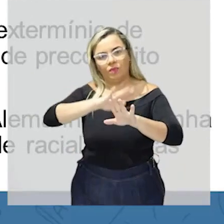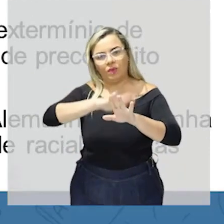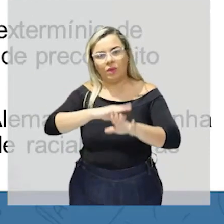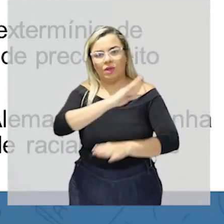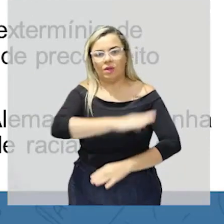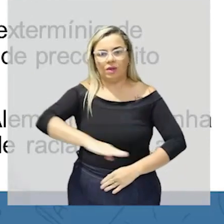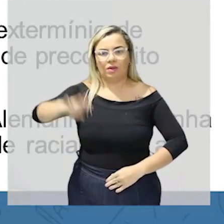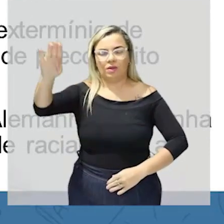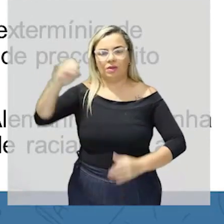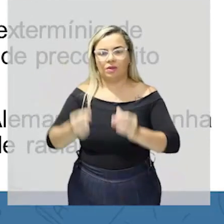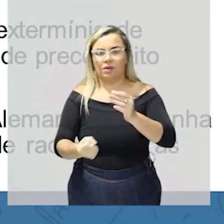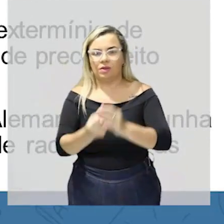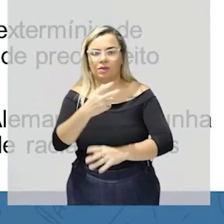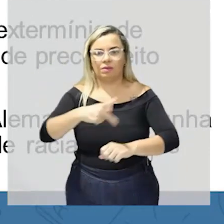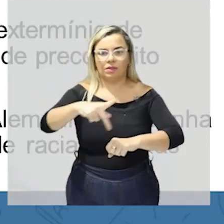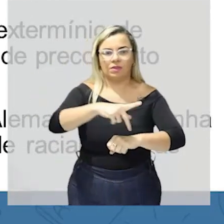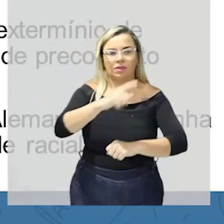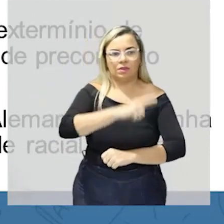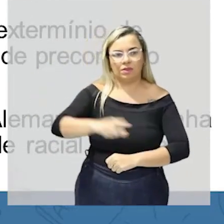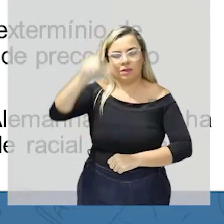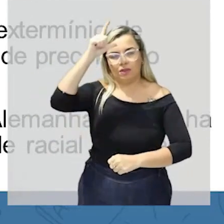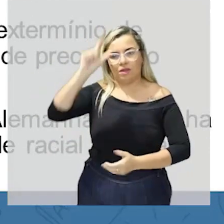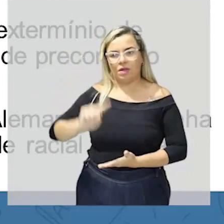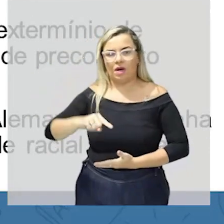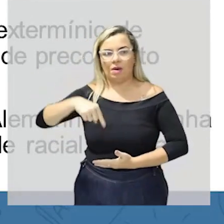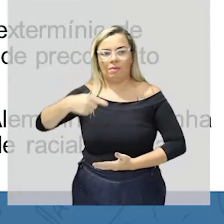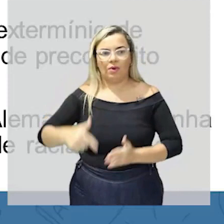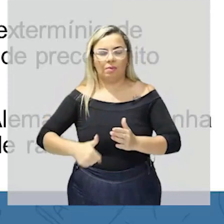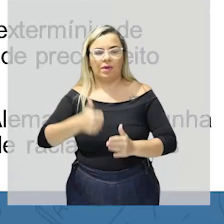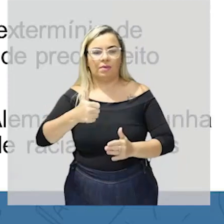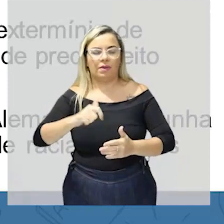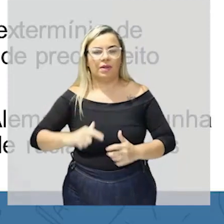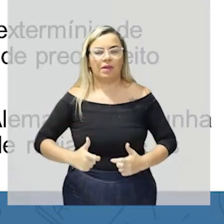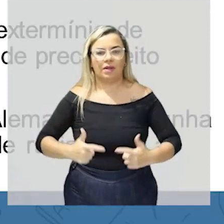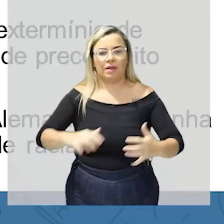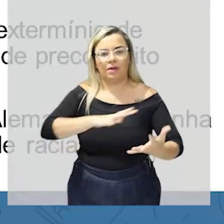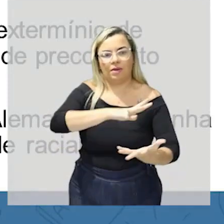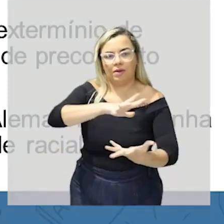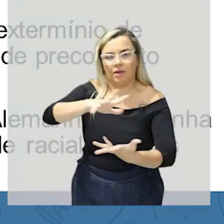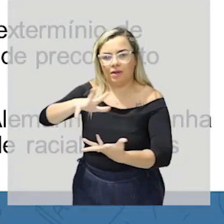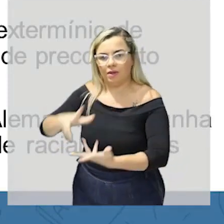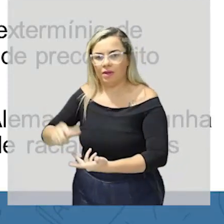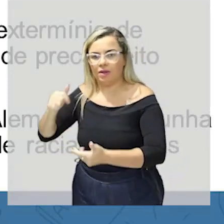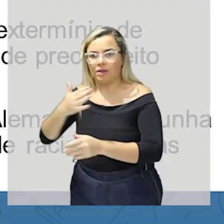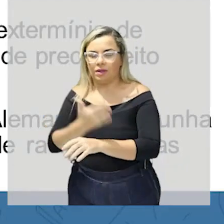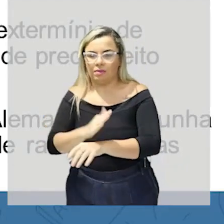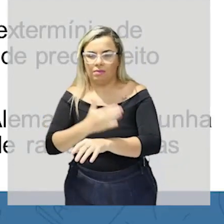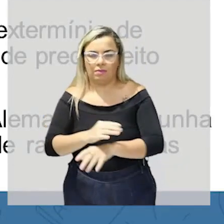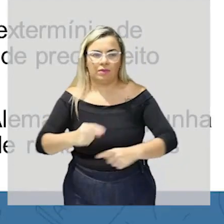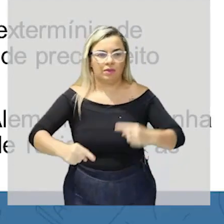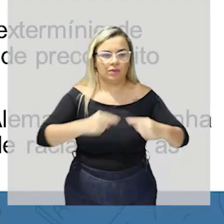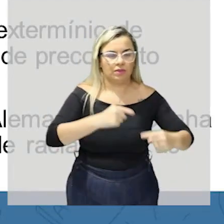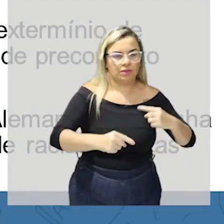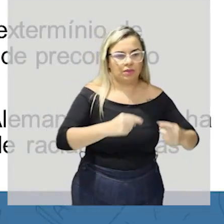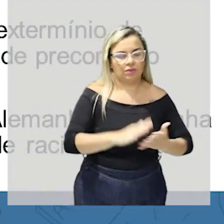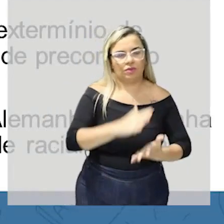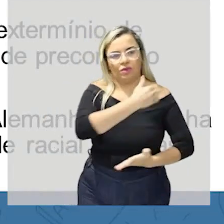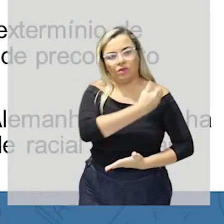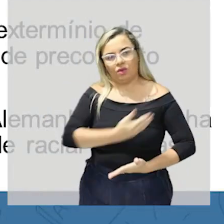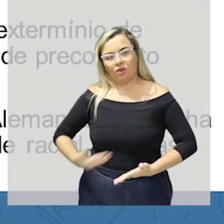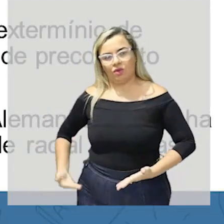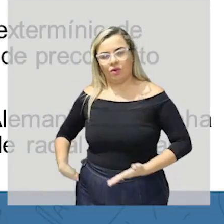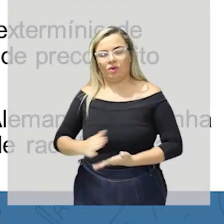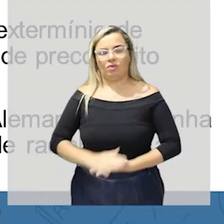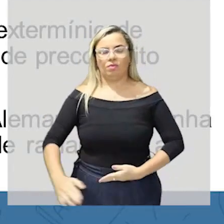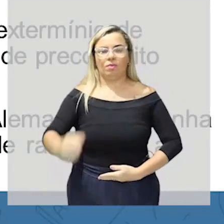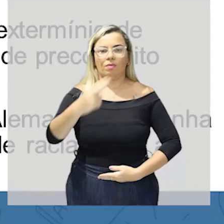nazista, surgida na Alemanha após a Primeira Guerra Mundial e colocada em prática como política de Estado, né, já